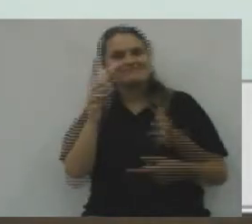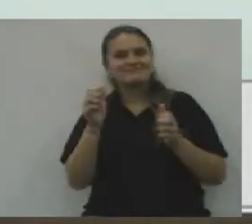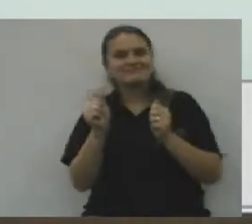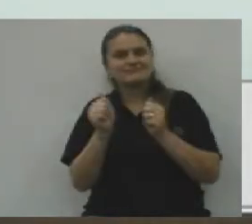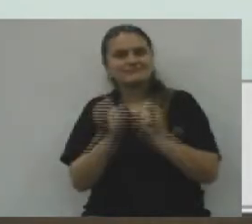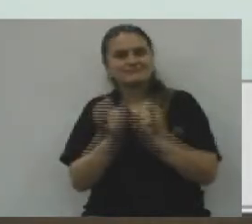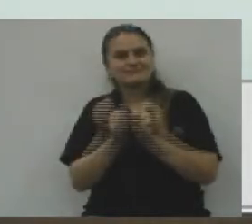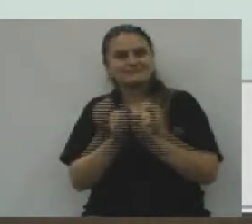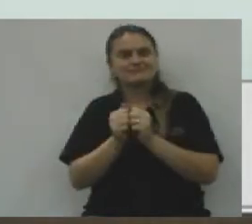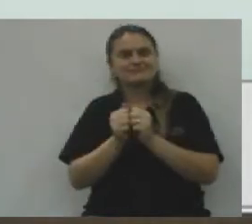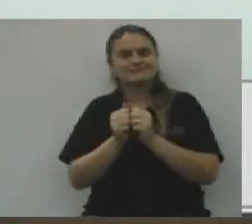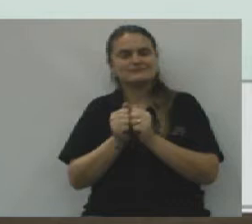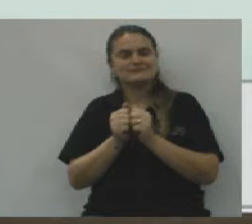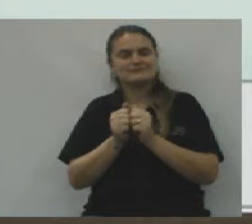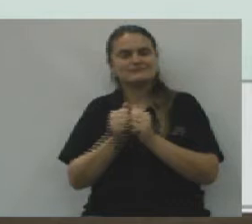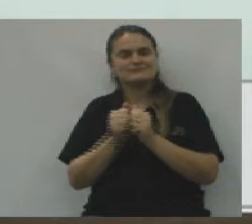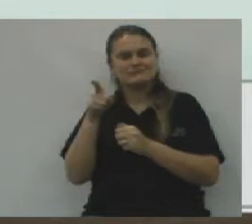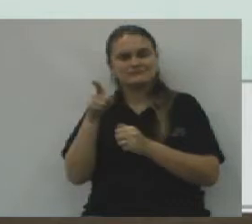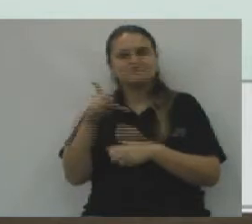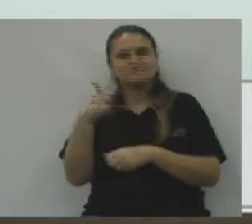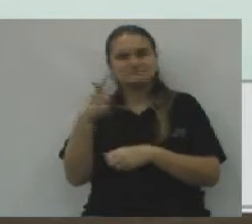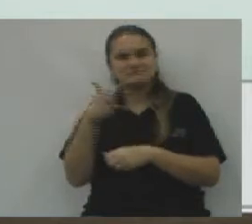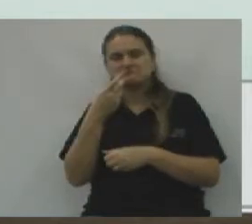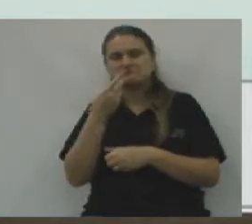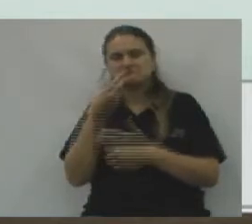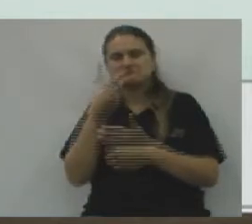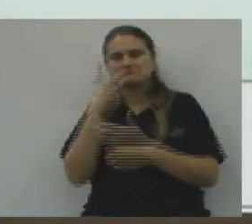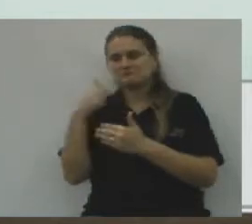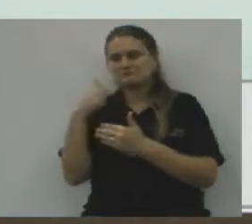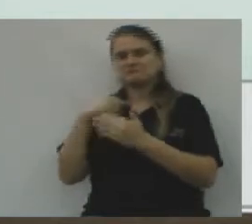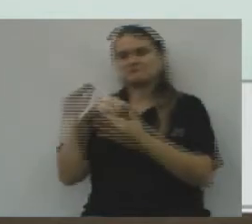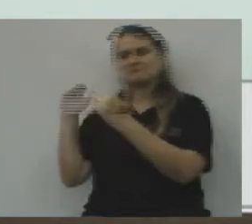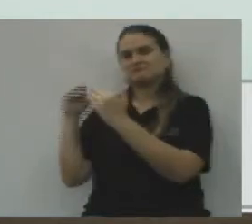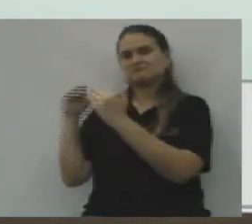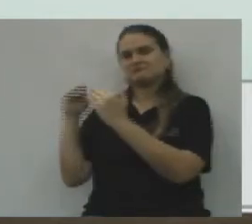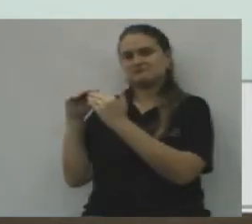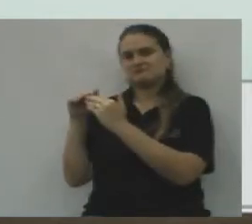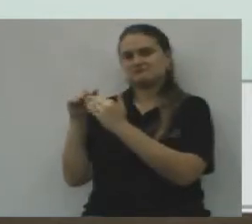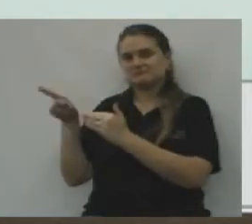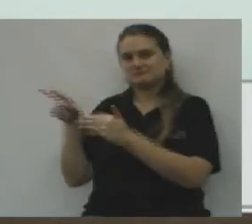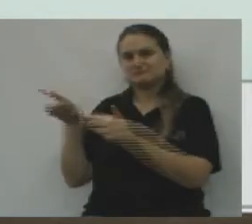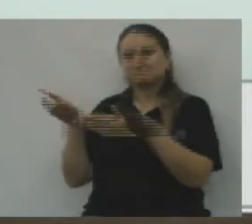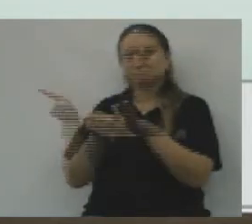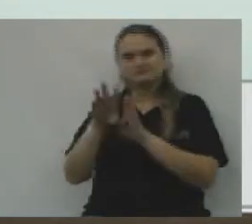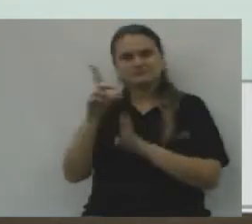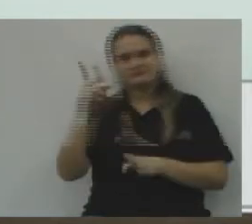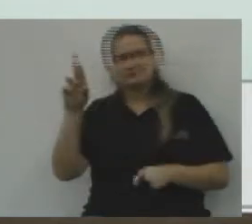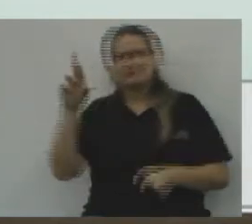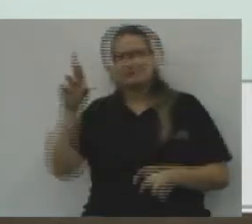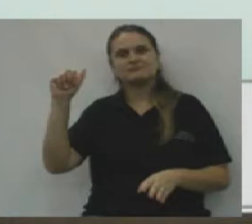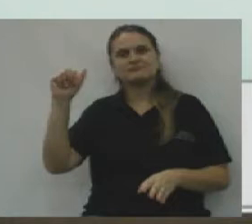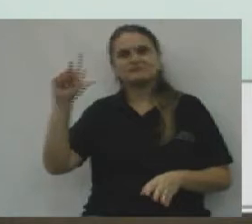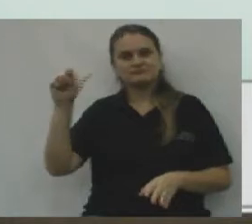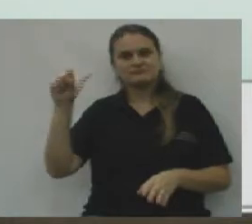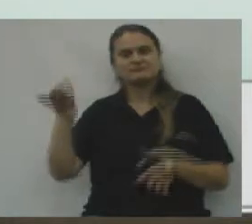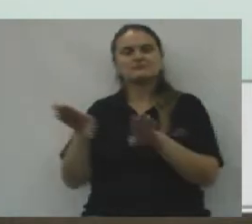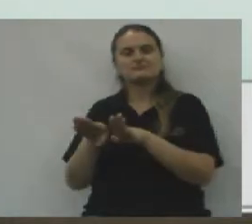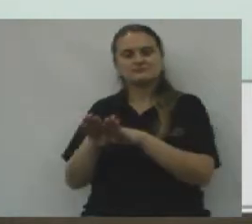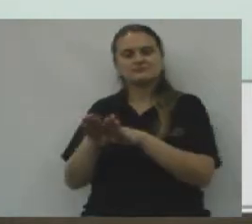as afirmações que o senhor falou, que o Dr. Carlos falou, que o Dr. Júlio falou, através do nosso